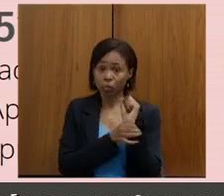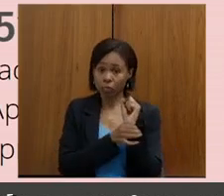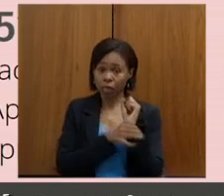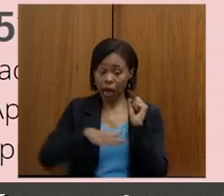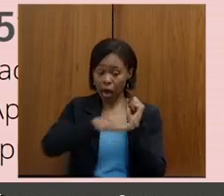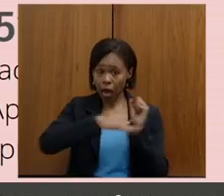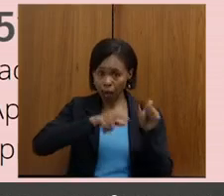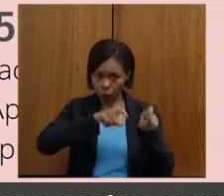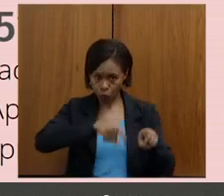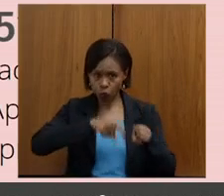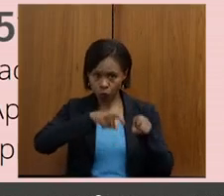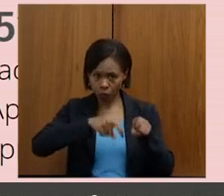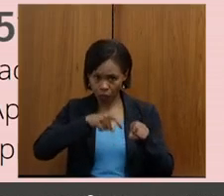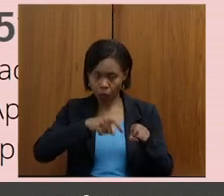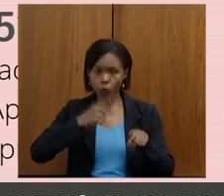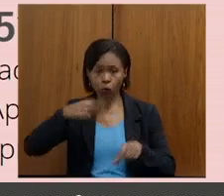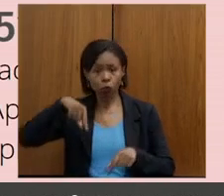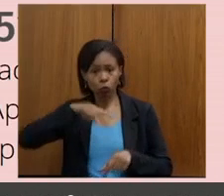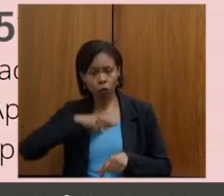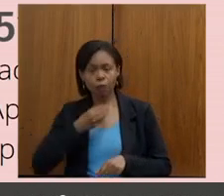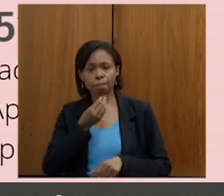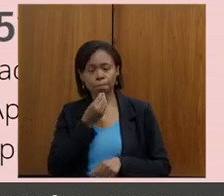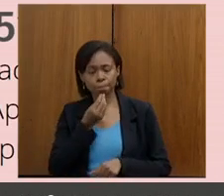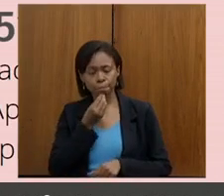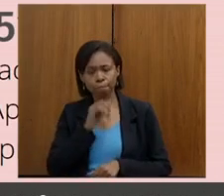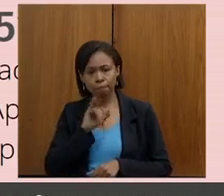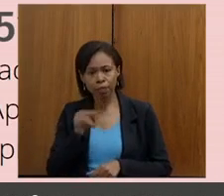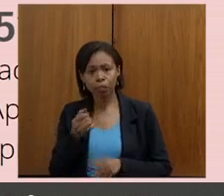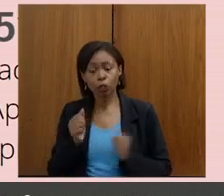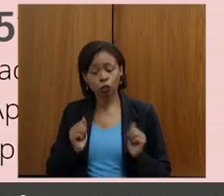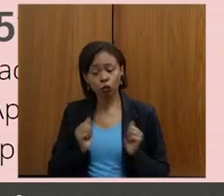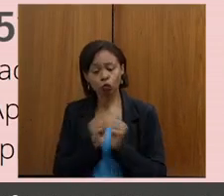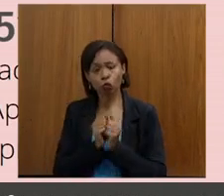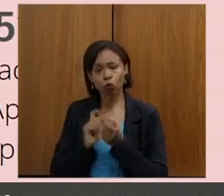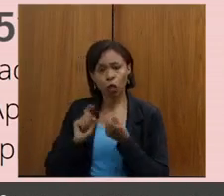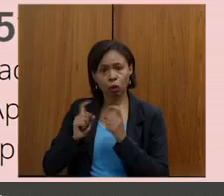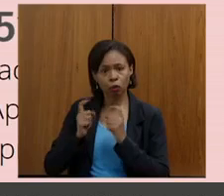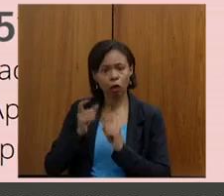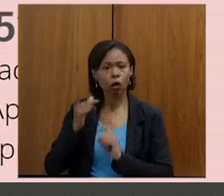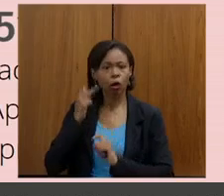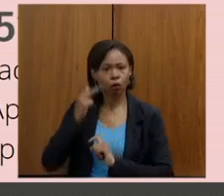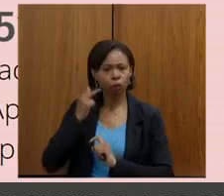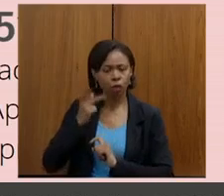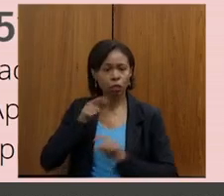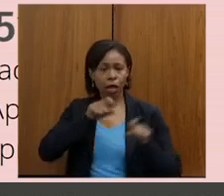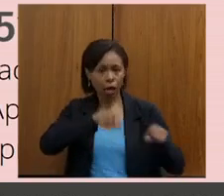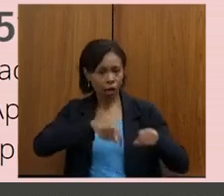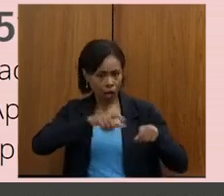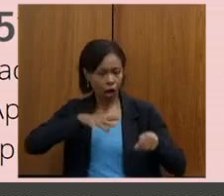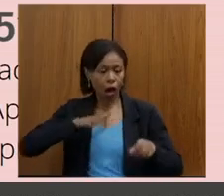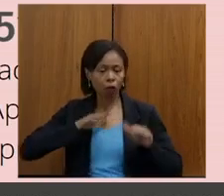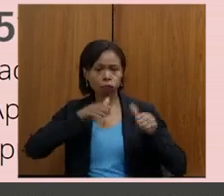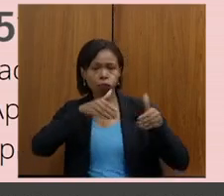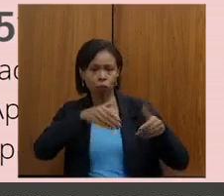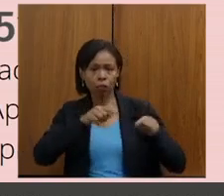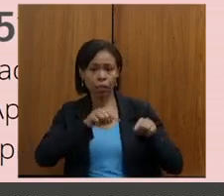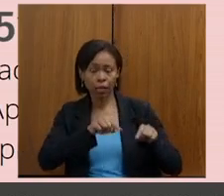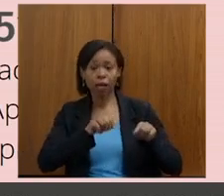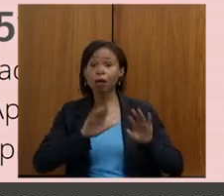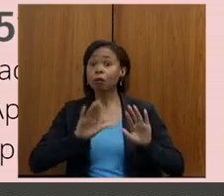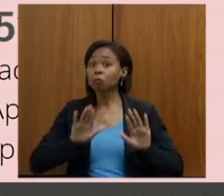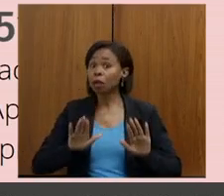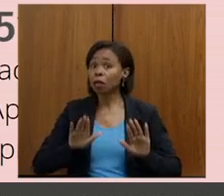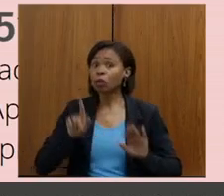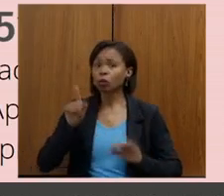rural nós tivemos a oportunidade de estar com alguns parlamentares né na região e Rural e aqui eu tenho que fazer uma